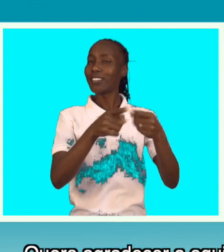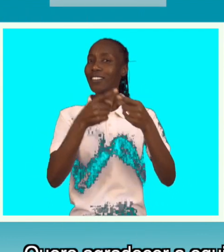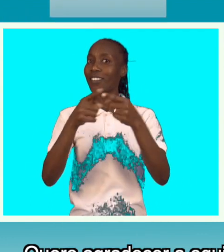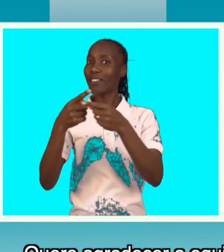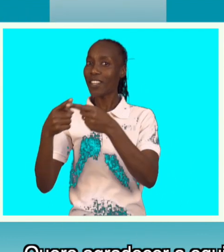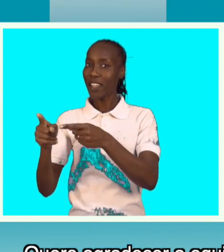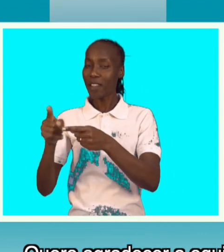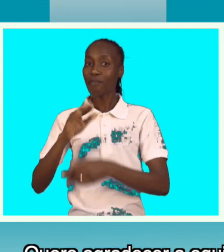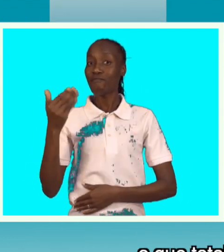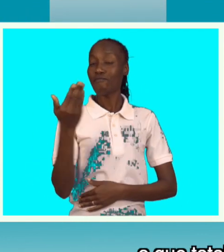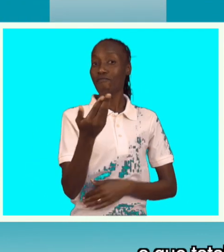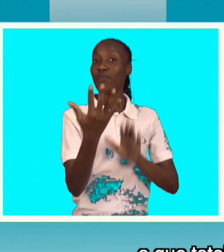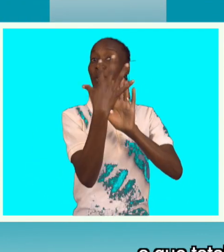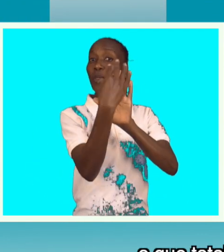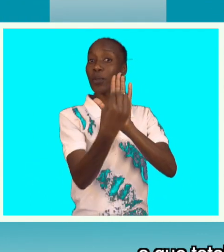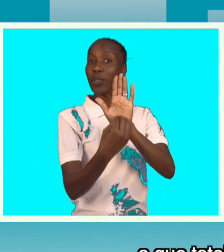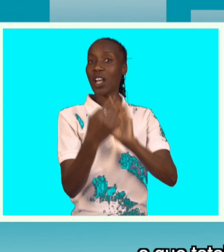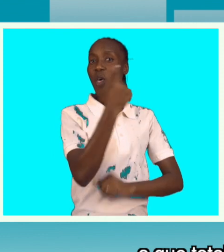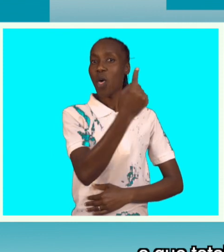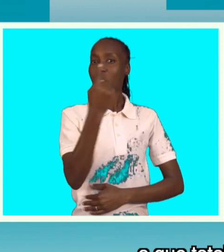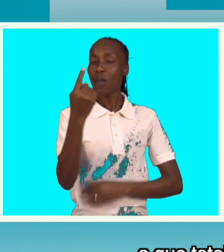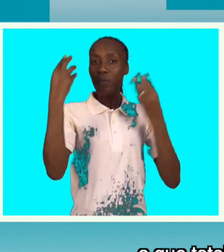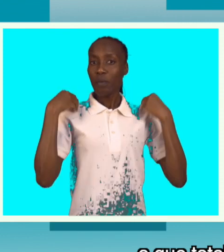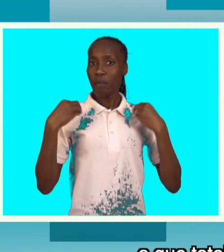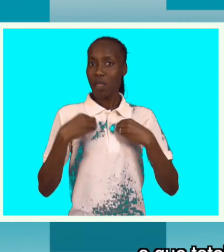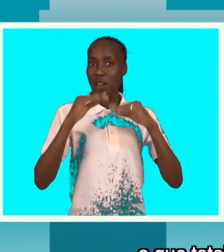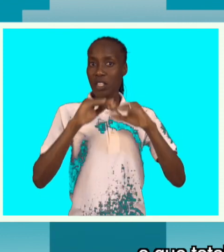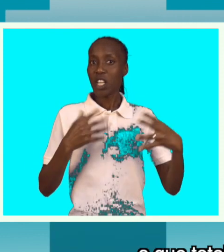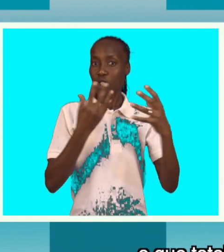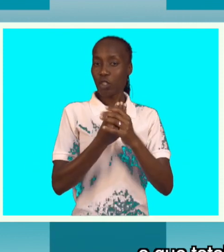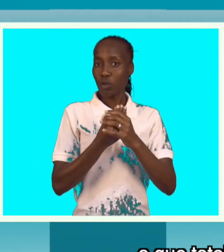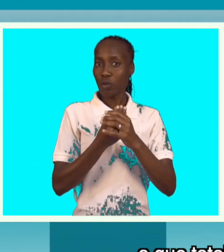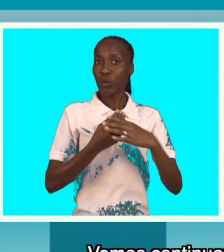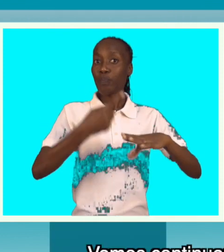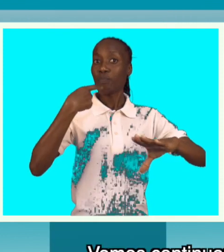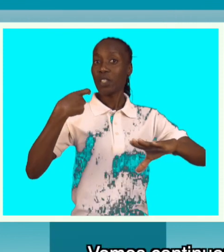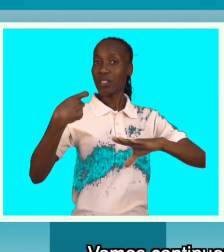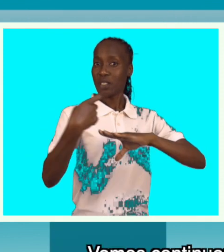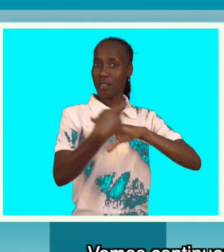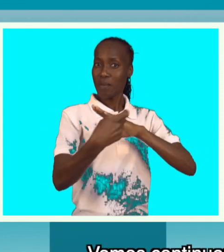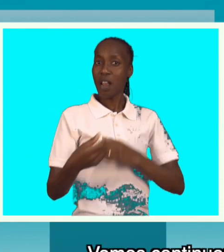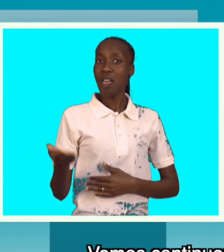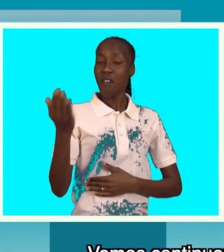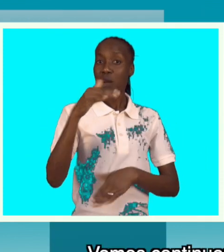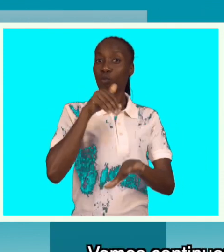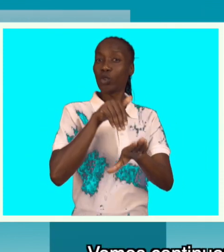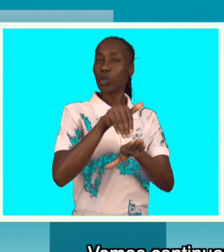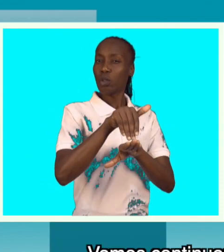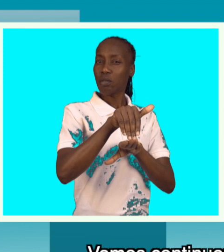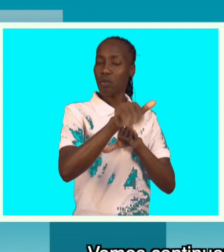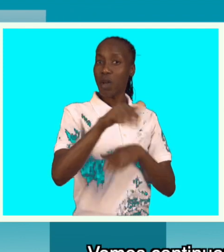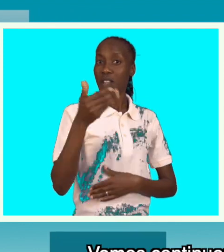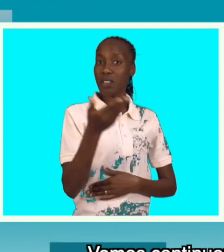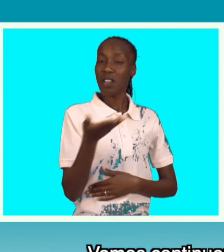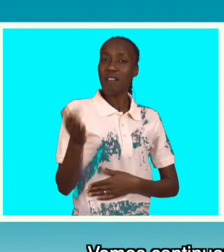3 de África do Sul. Em total, 11 médicos estão conosco esta semana. Vamos continuar assim